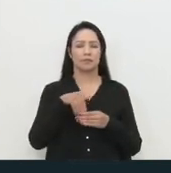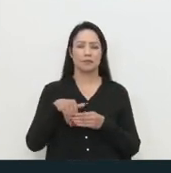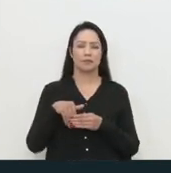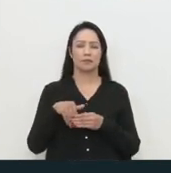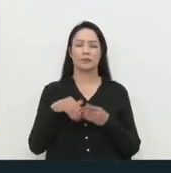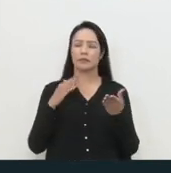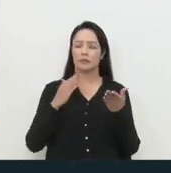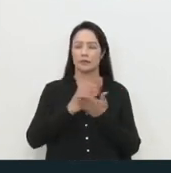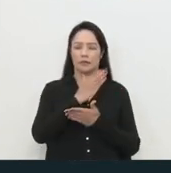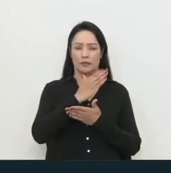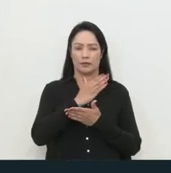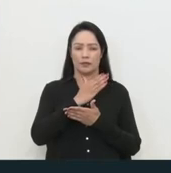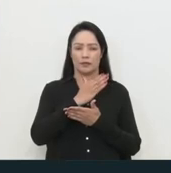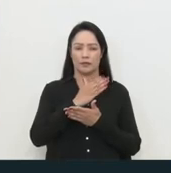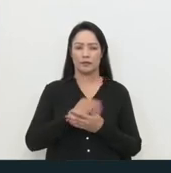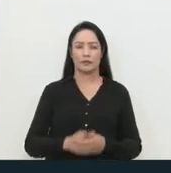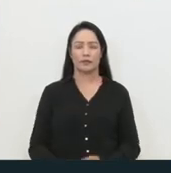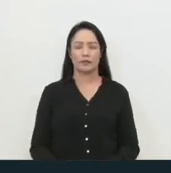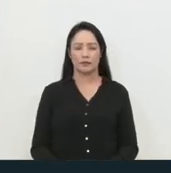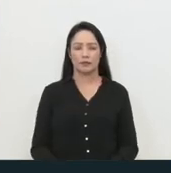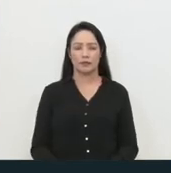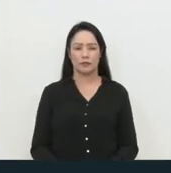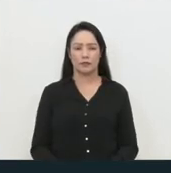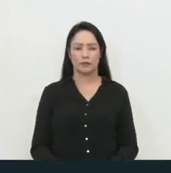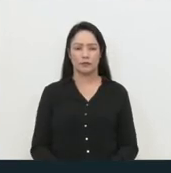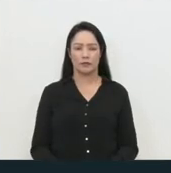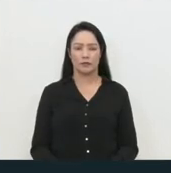aprovado em caminhos